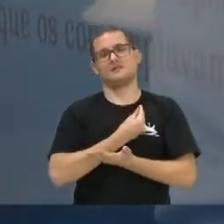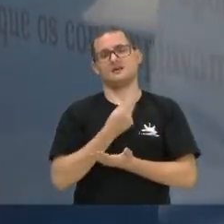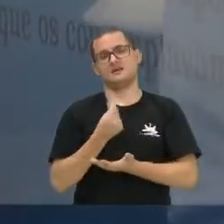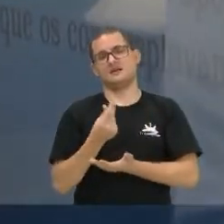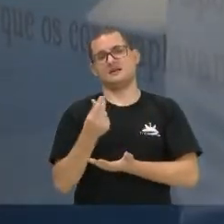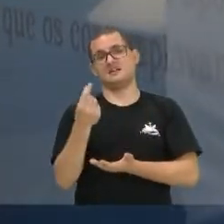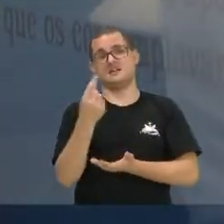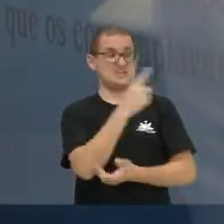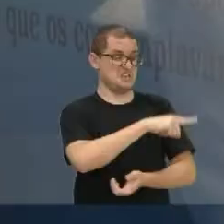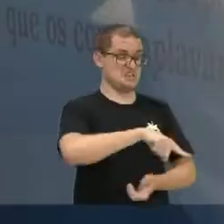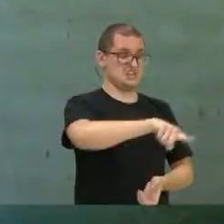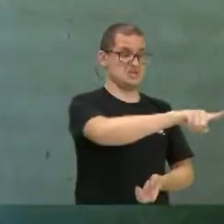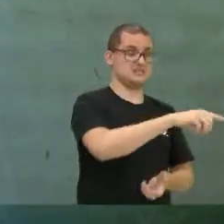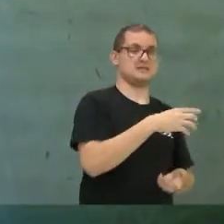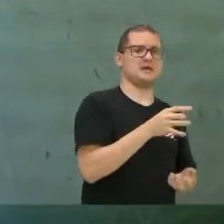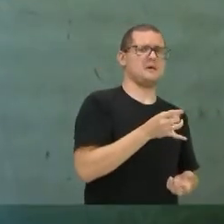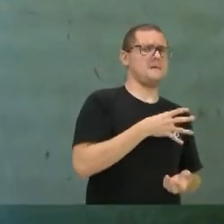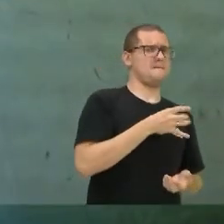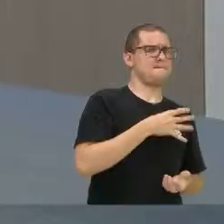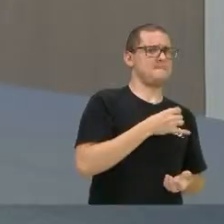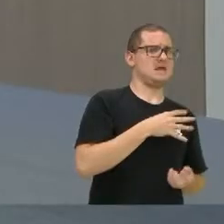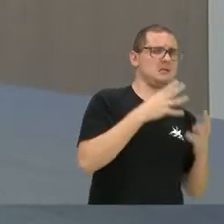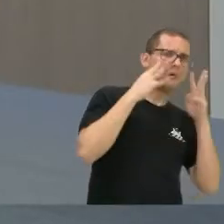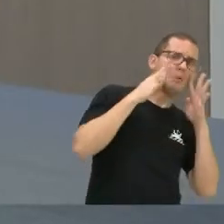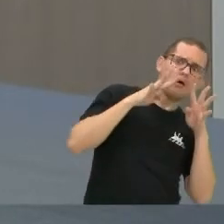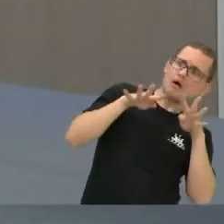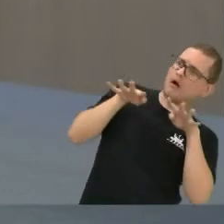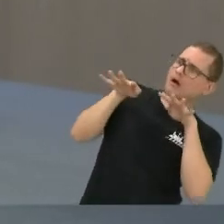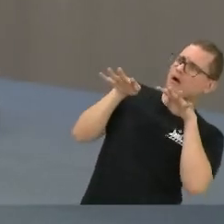se apoderou dos que contemplavam